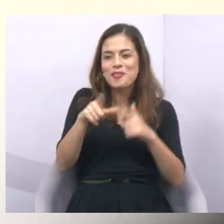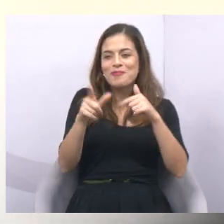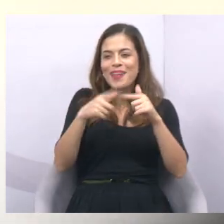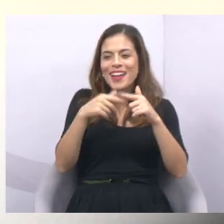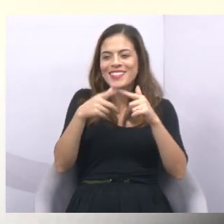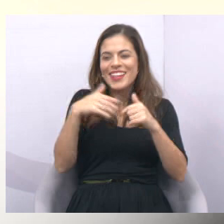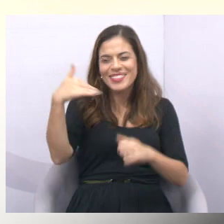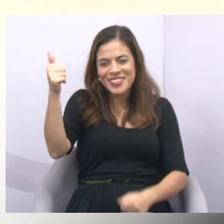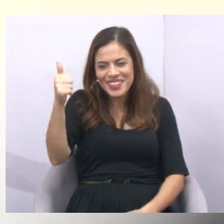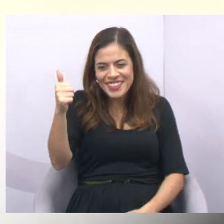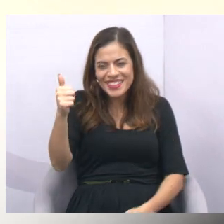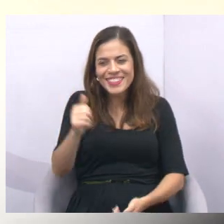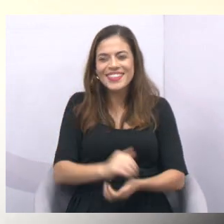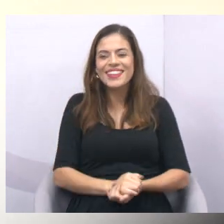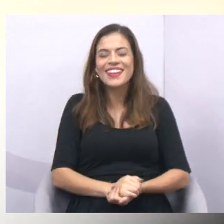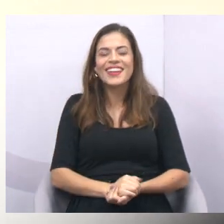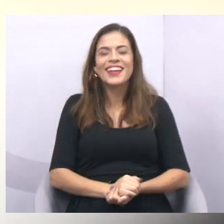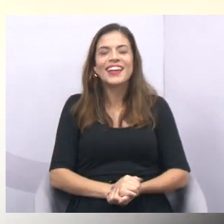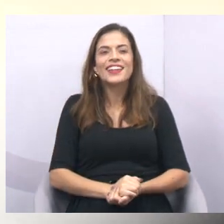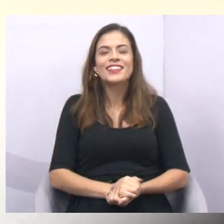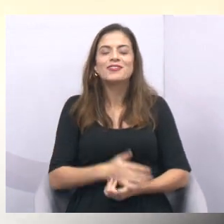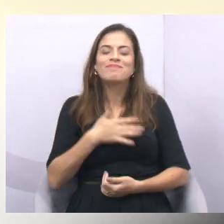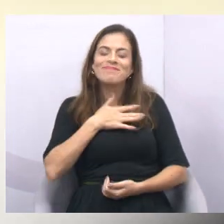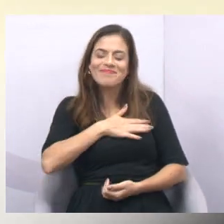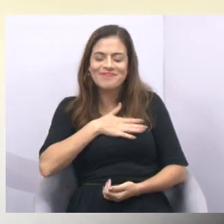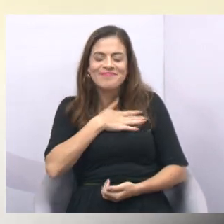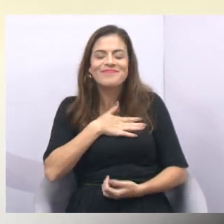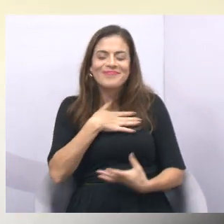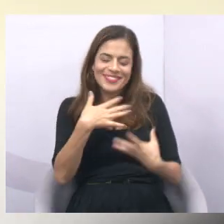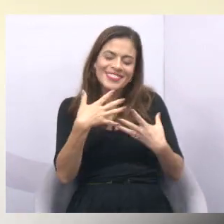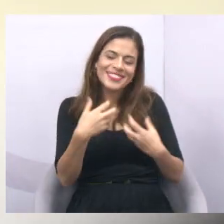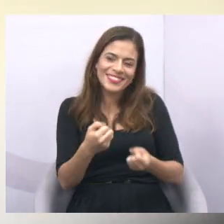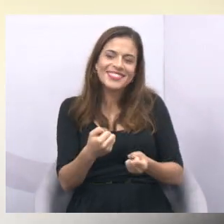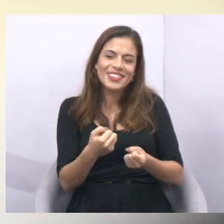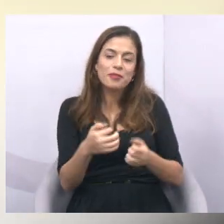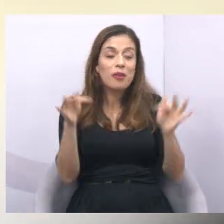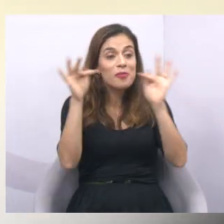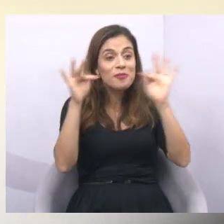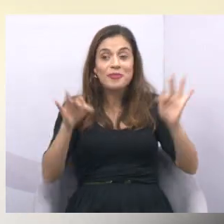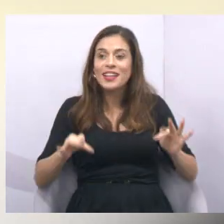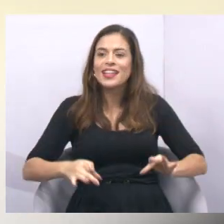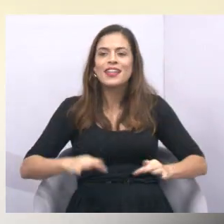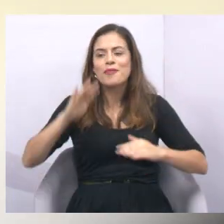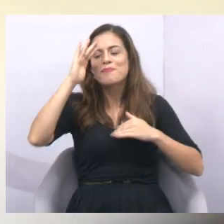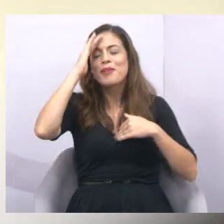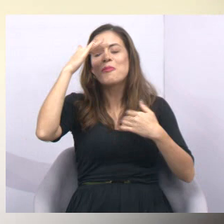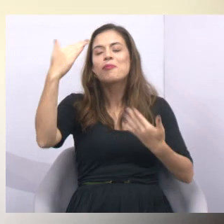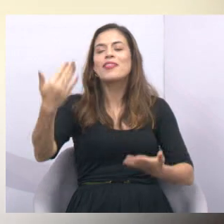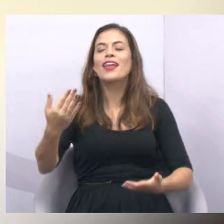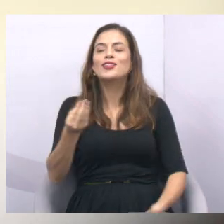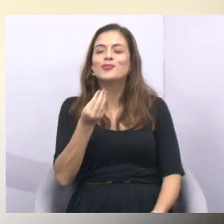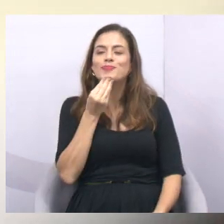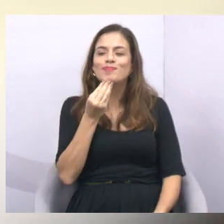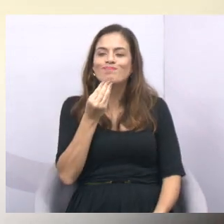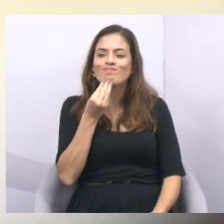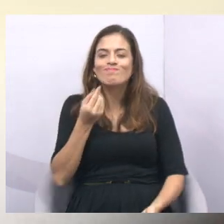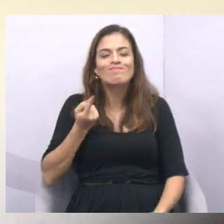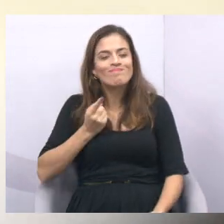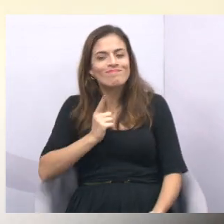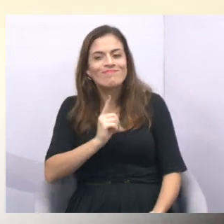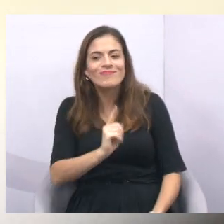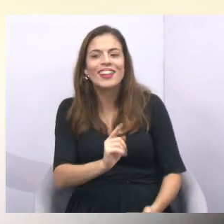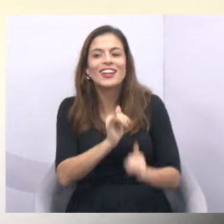chamando. Então é com muito prazer que eu recebo isso e fico muito feliz pela homenagem e pela oportunidade de